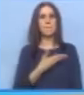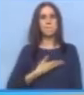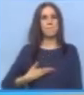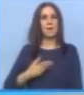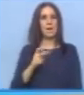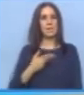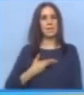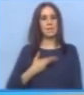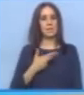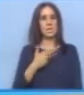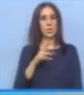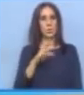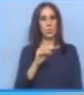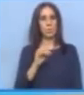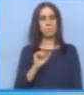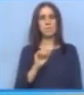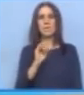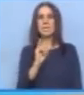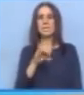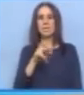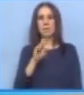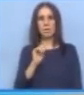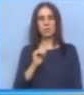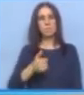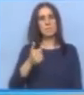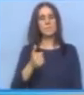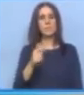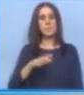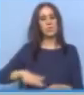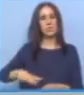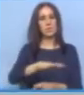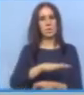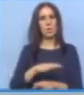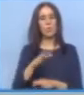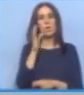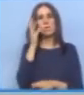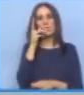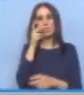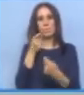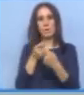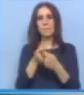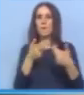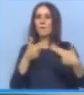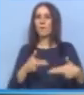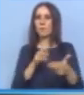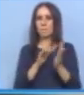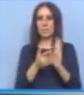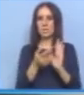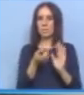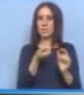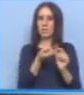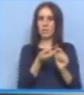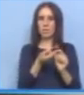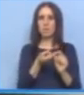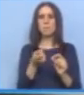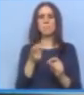não é? Dos Incas, mas sobretudo numa região subtropical, que faz fronteira com o Brasil, que é até mais próxima da fronteira com o Brasil do que